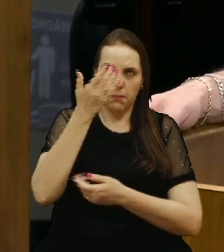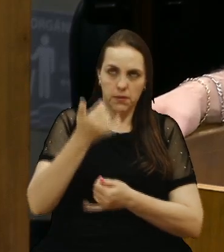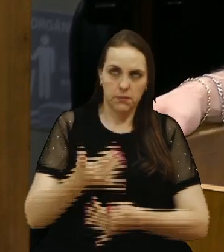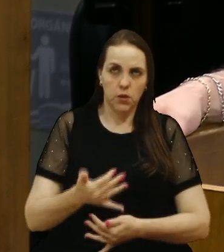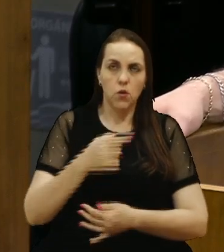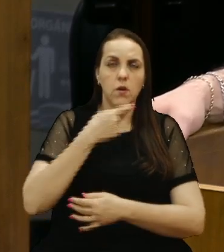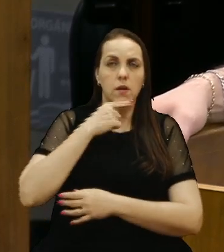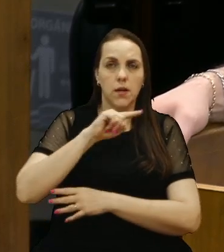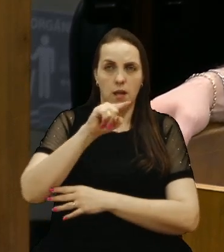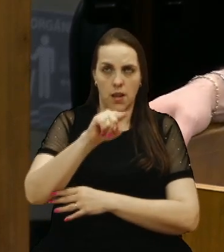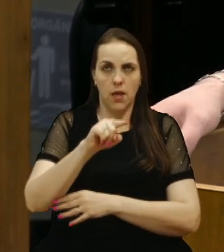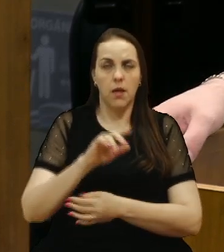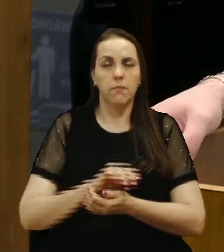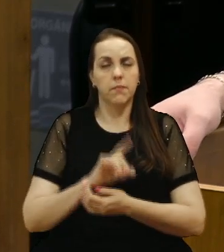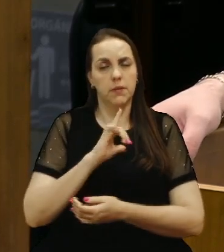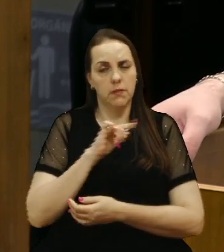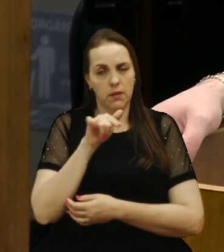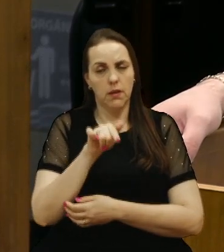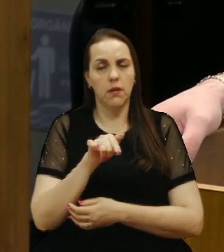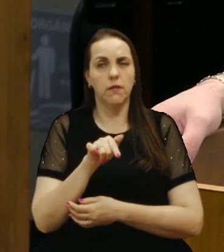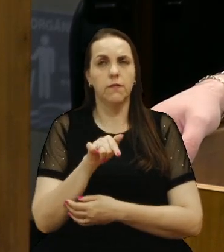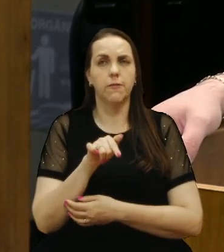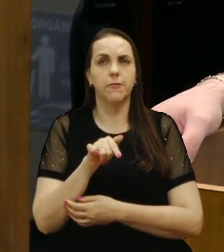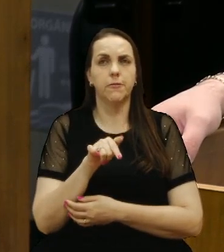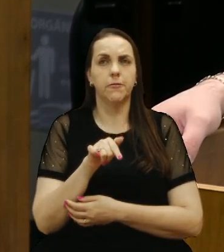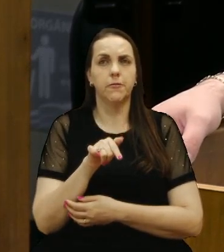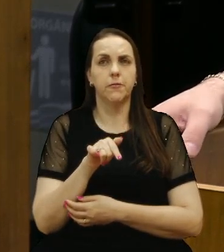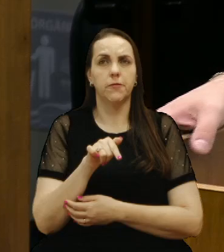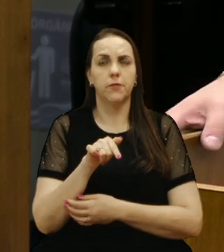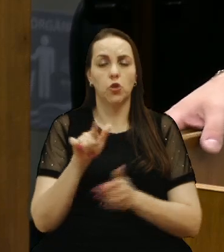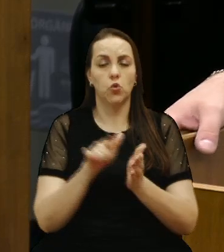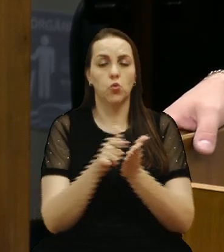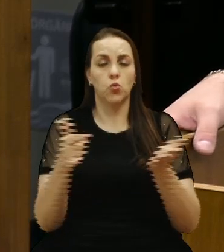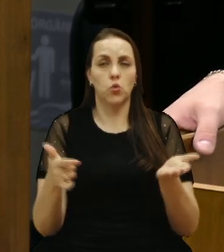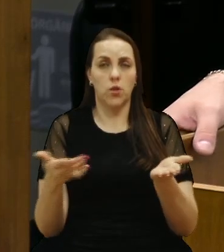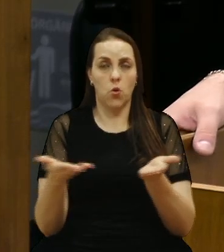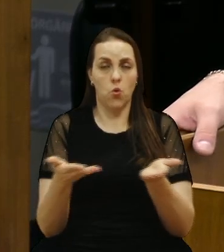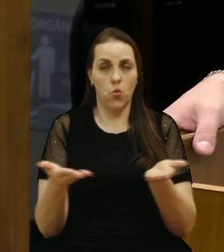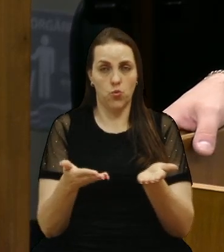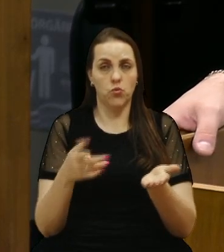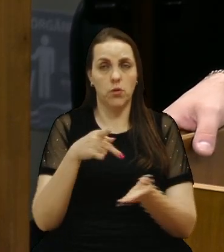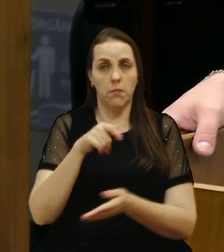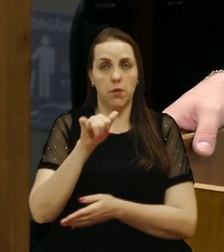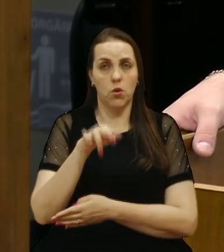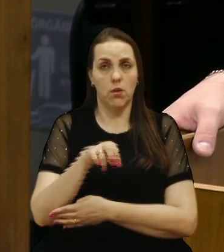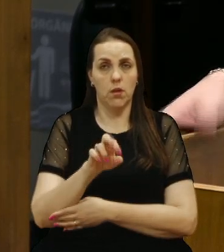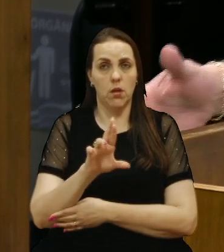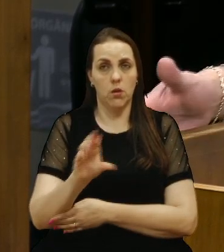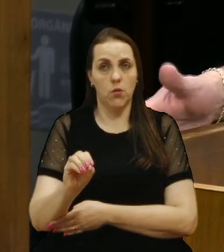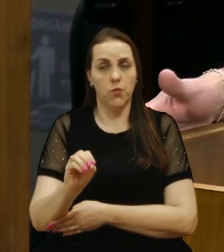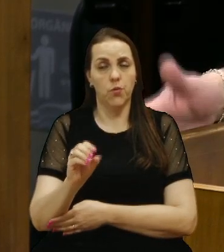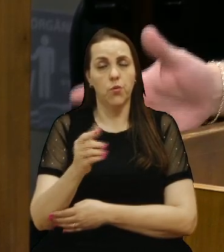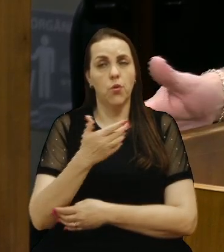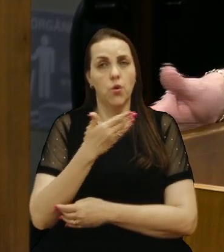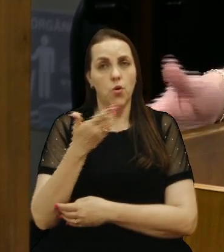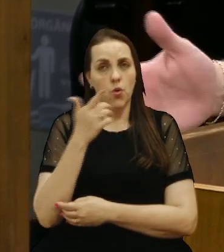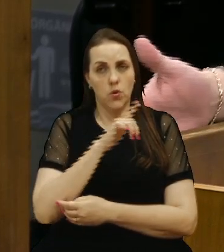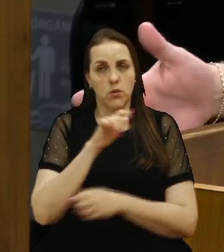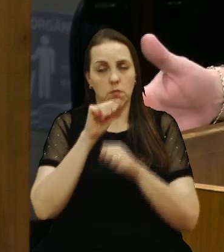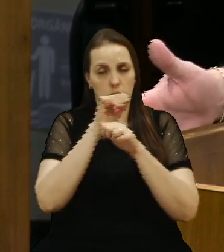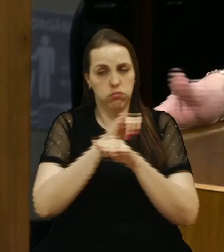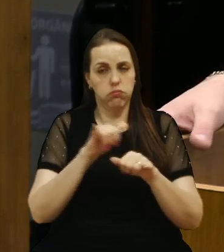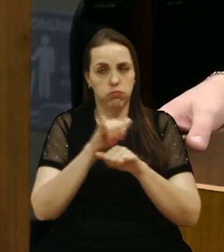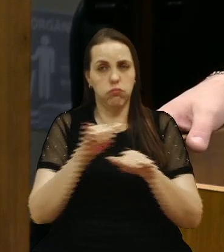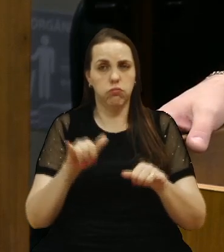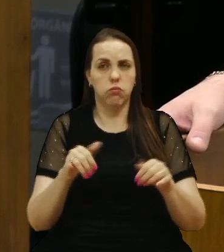que teve um destaque no pioneiro de hoje. Então, se a gente conseguir replicar, em especial,